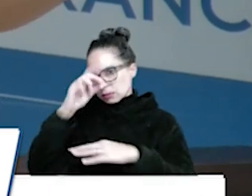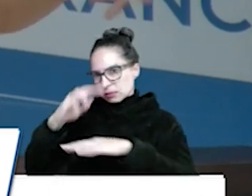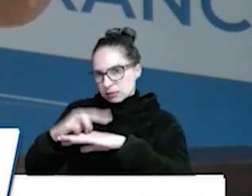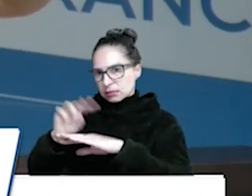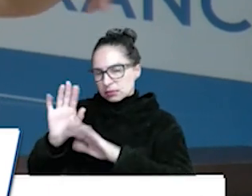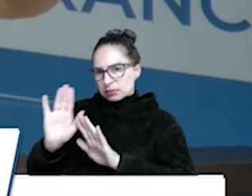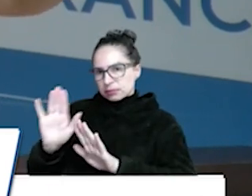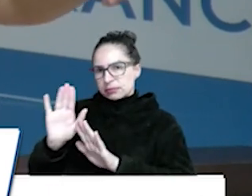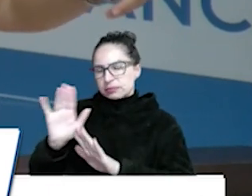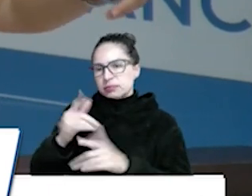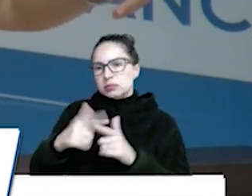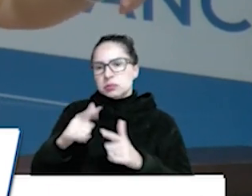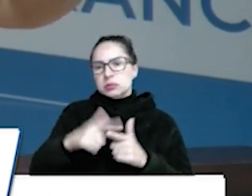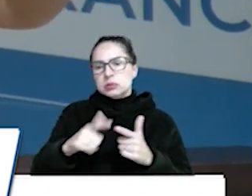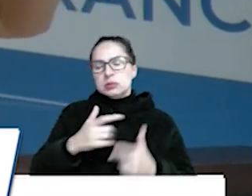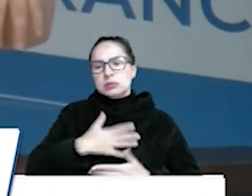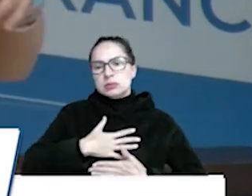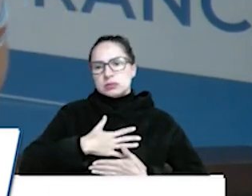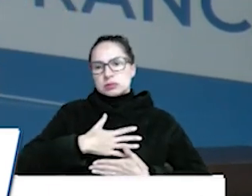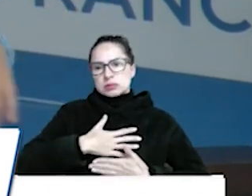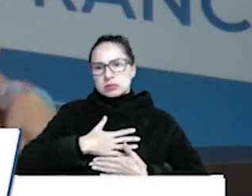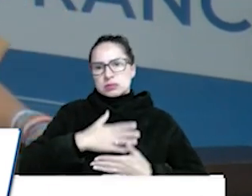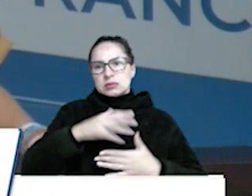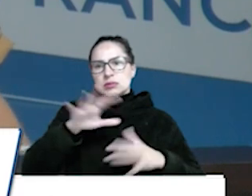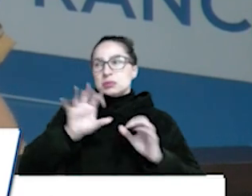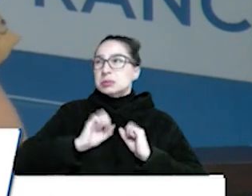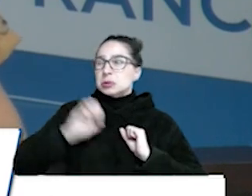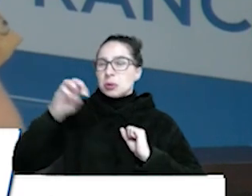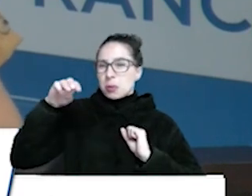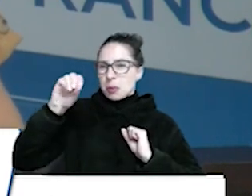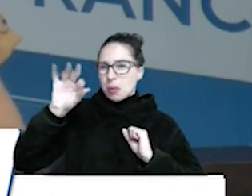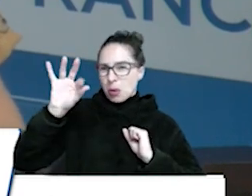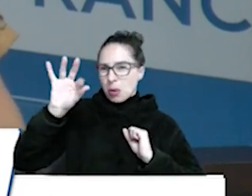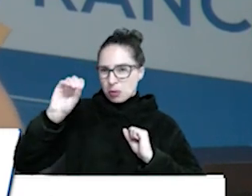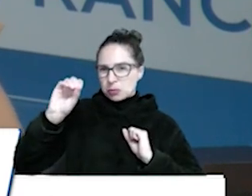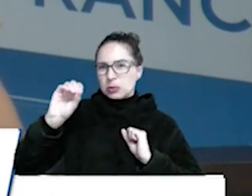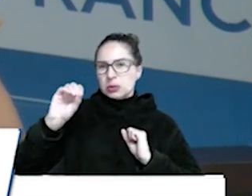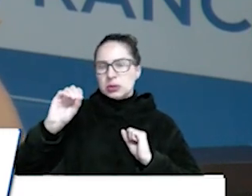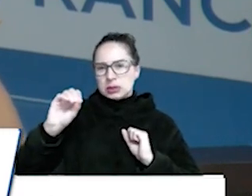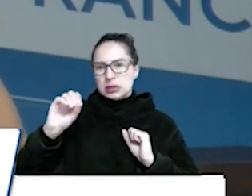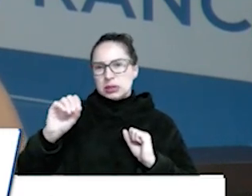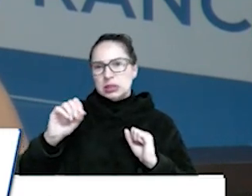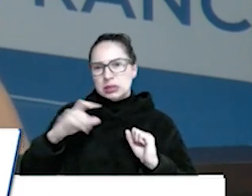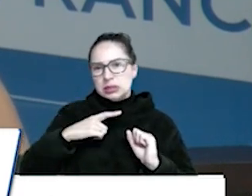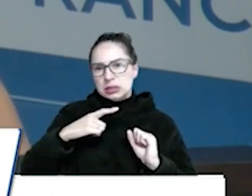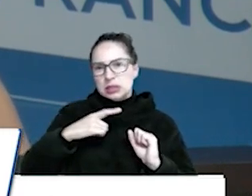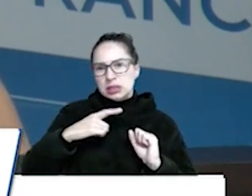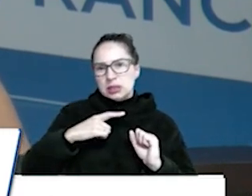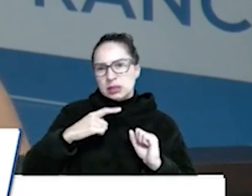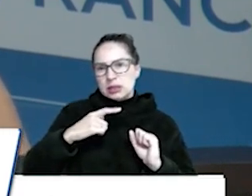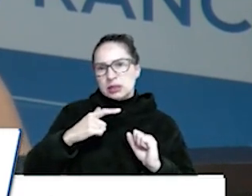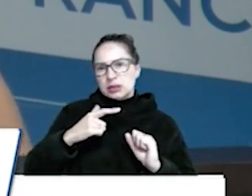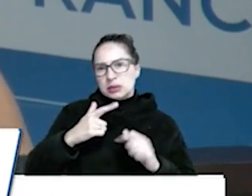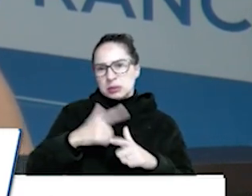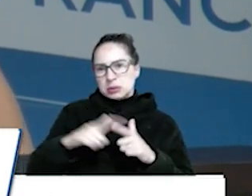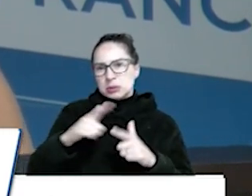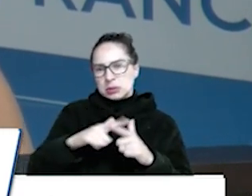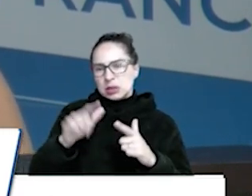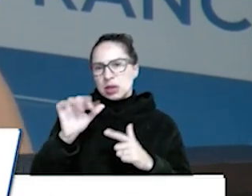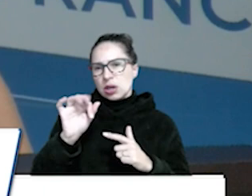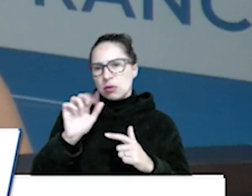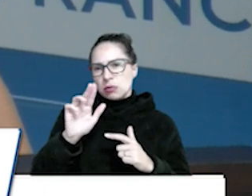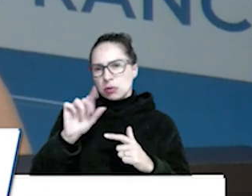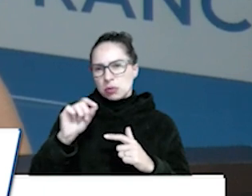respiratório de asma, do mofo, e na verdade ela teve, né, ela tem fungo no pulmão, enfim,